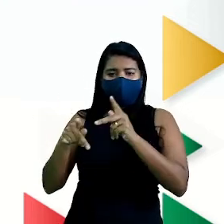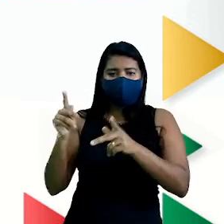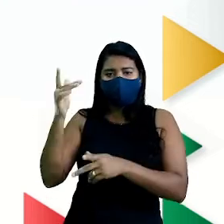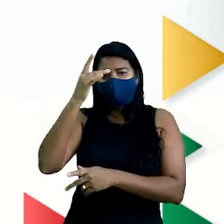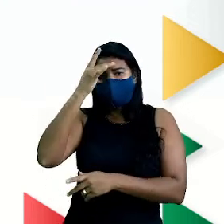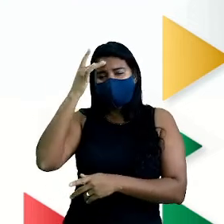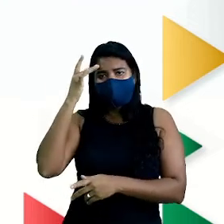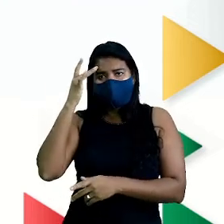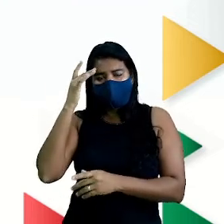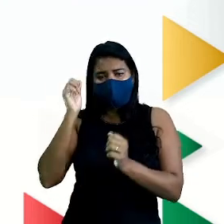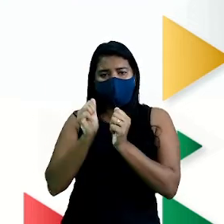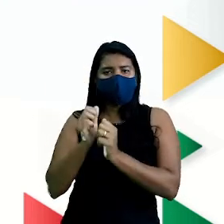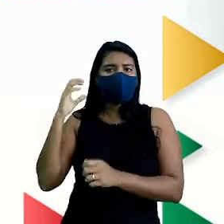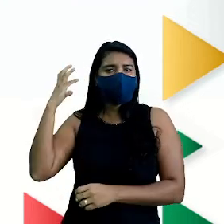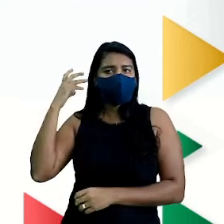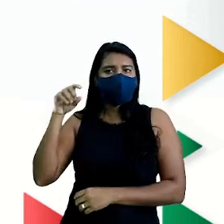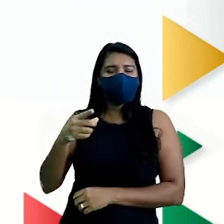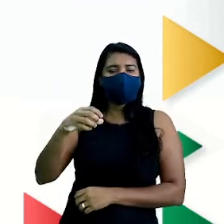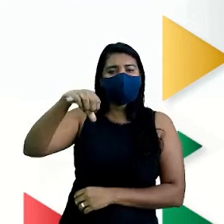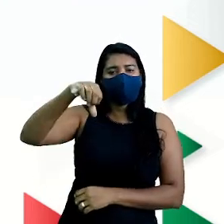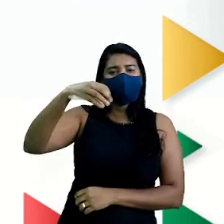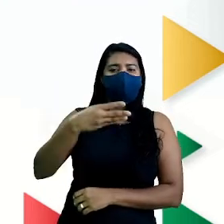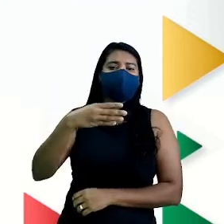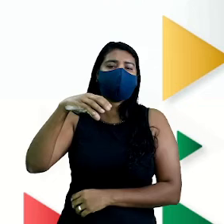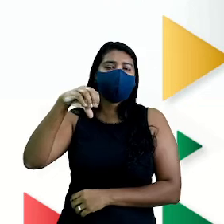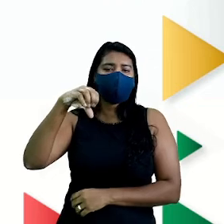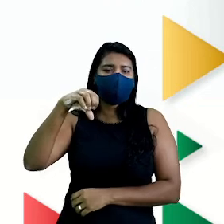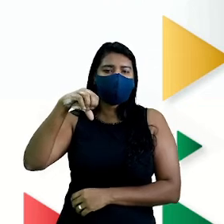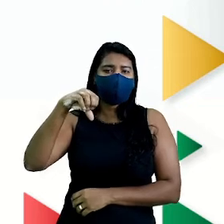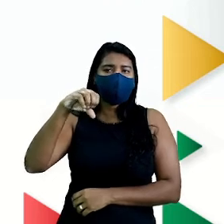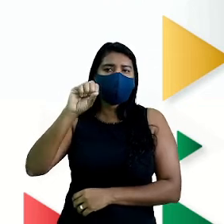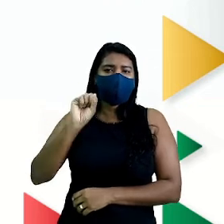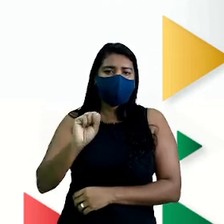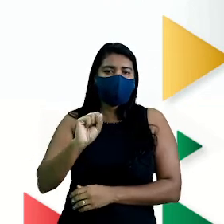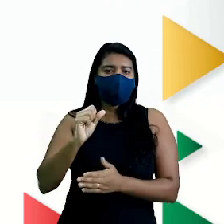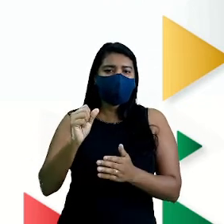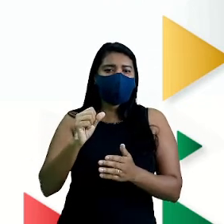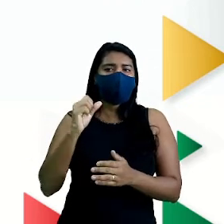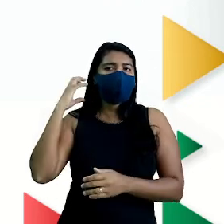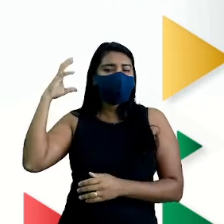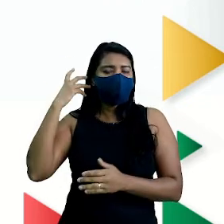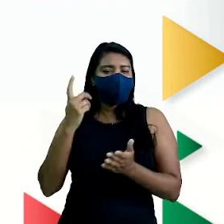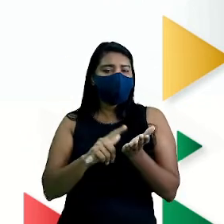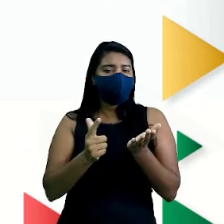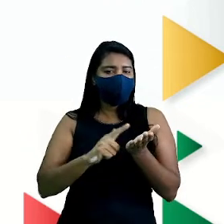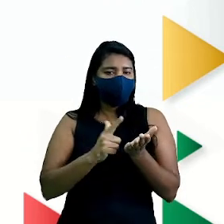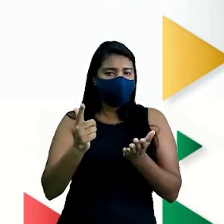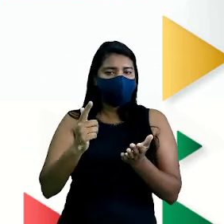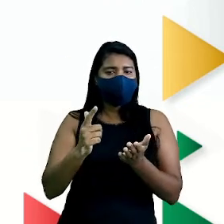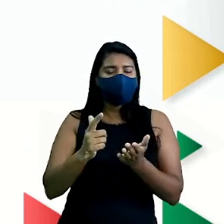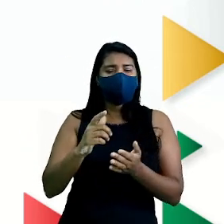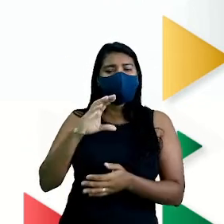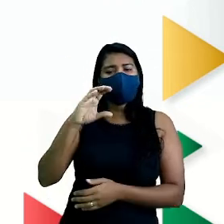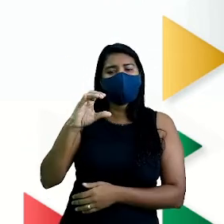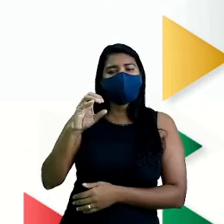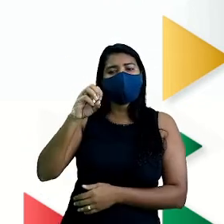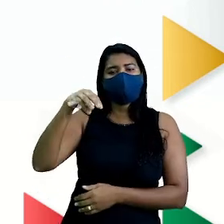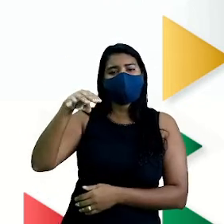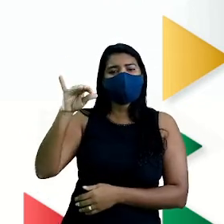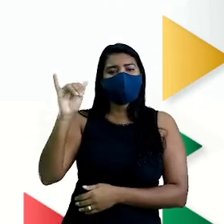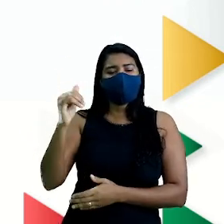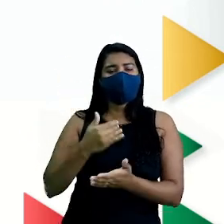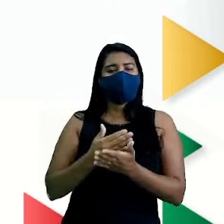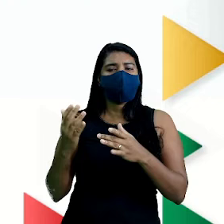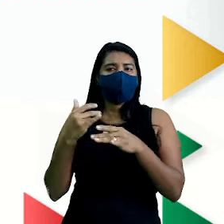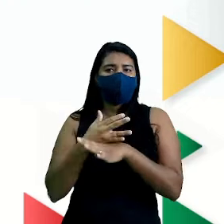e em 1948, né, a Rádio Jornal do Comércio começou aqui também, né, no Recife, e foi uma